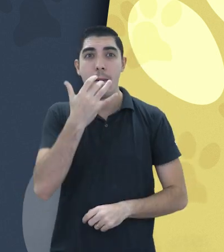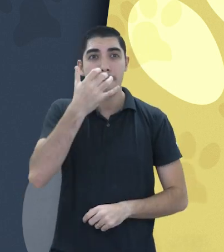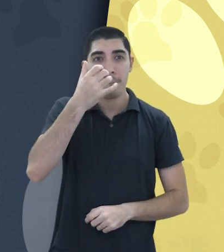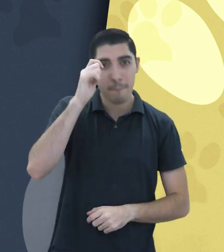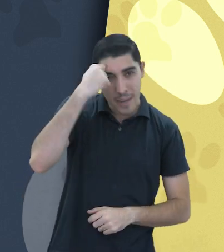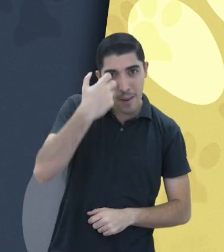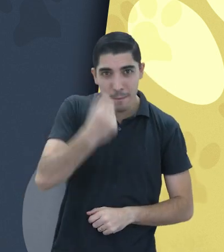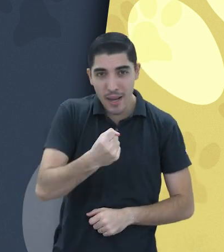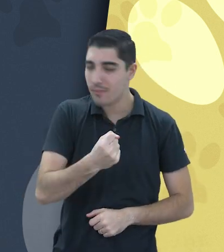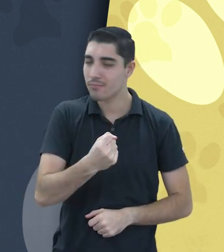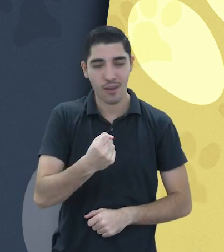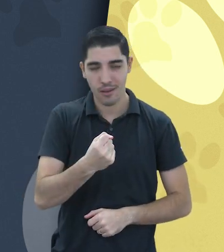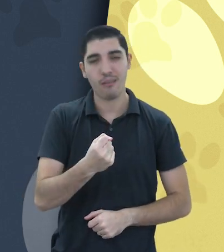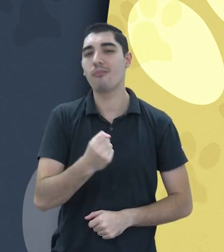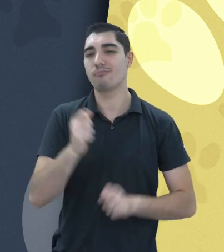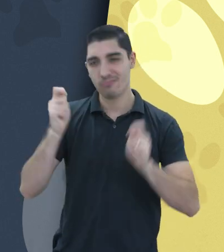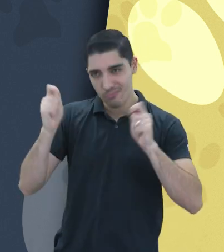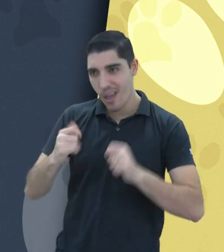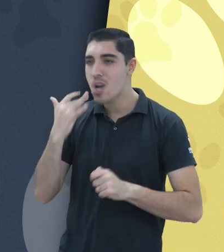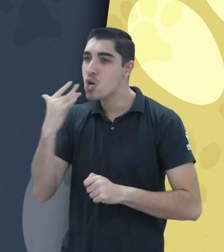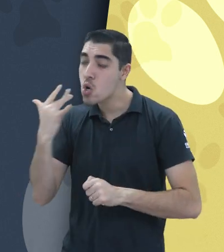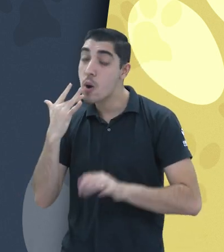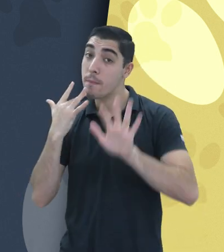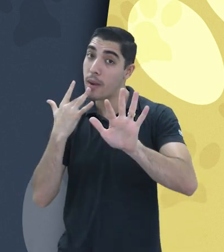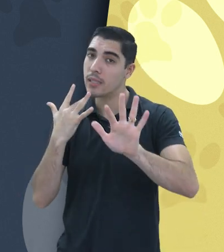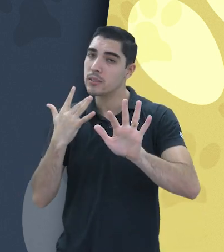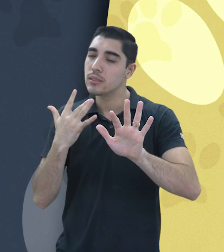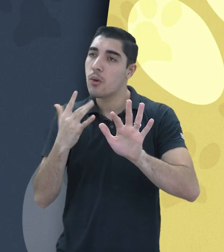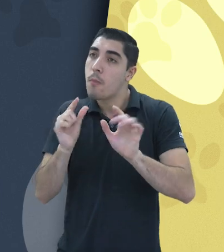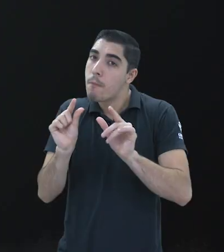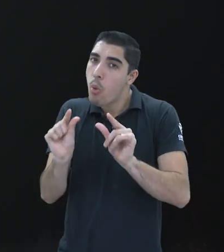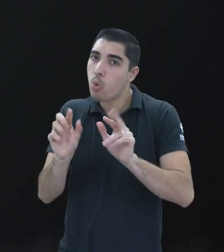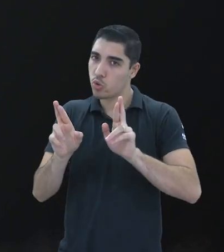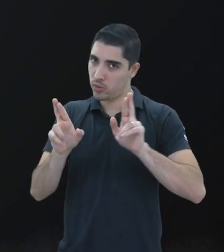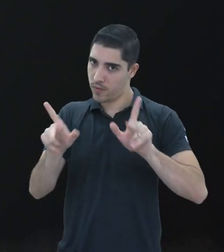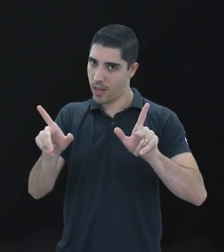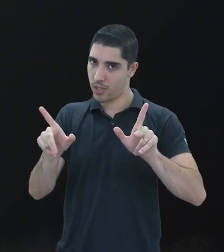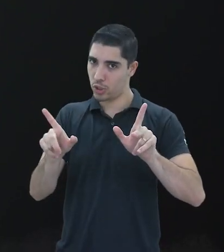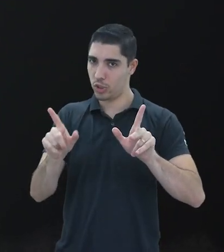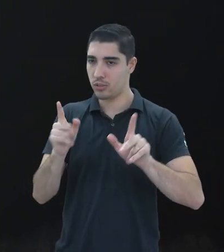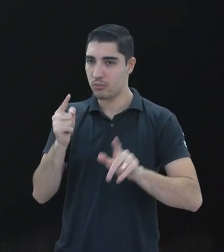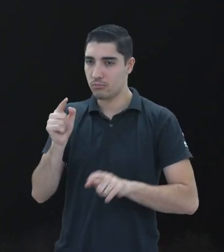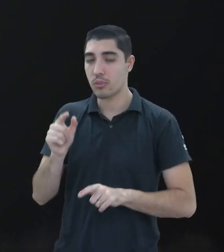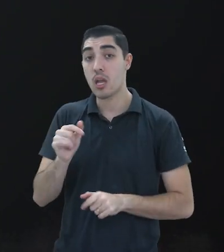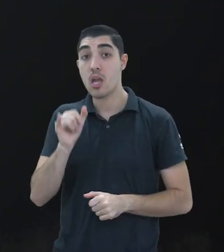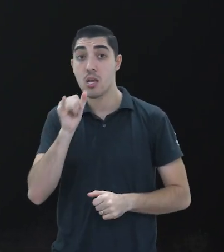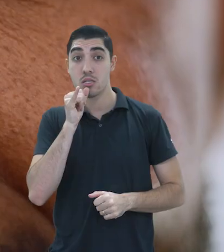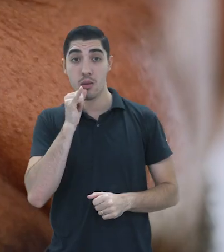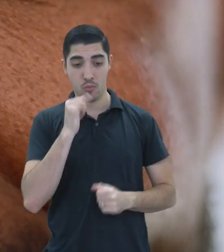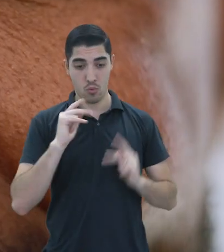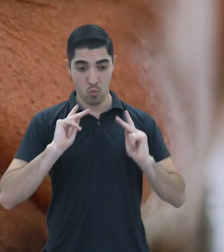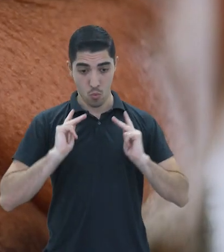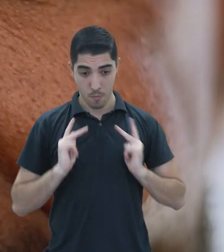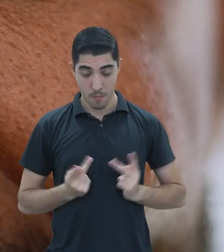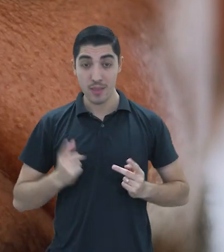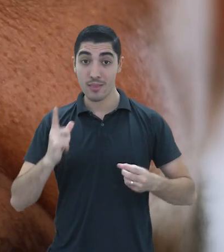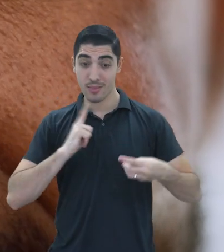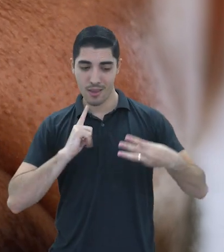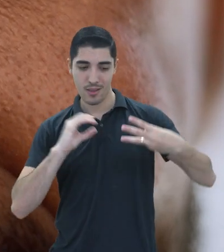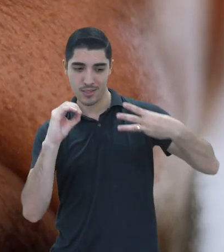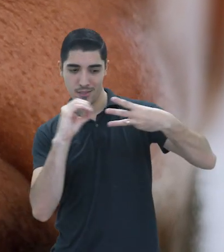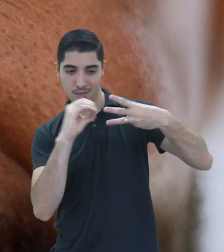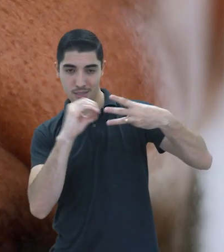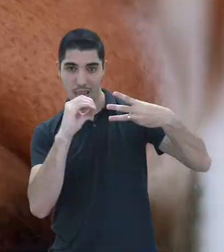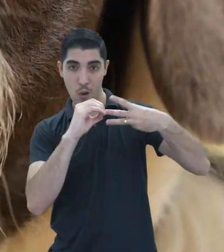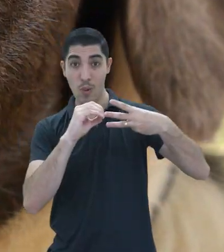podem ver cores, mas de uma forma mais limitada. Enquanto os humanos têm 3 tipos de células receptoras